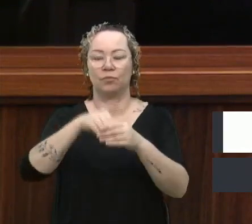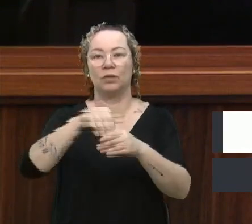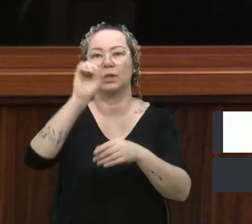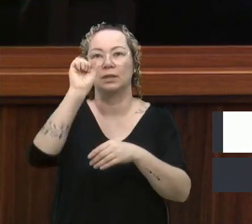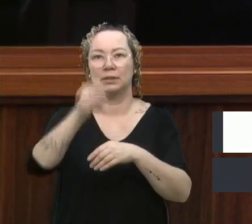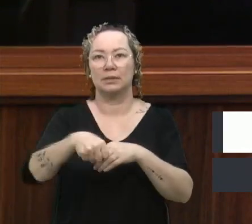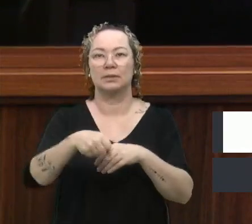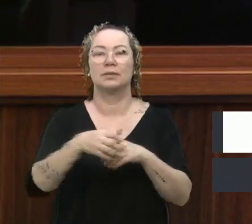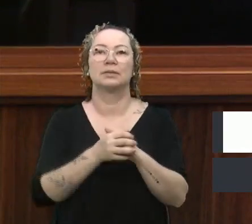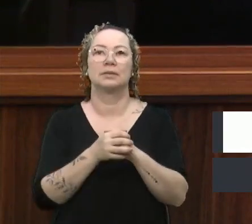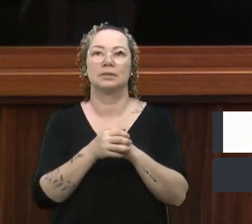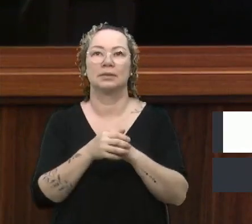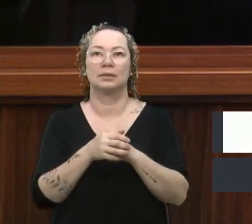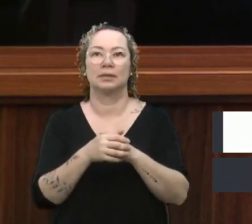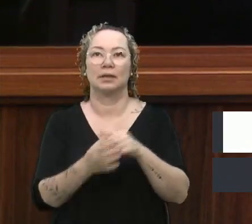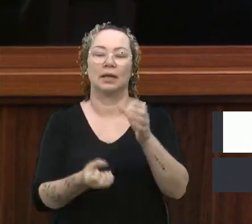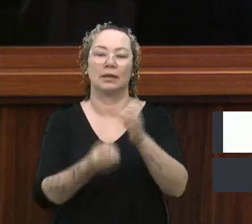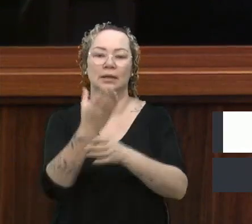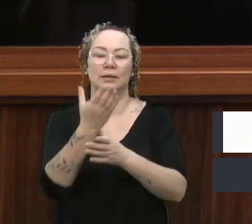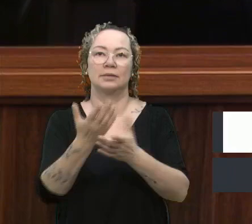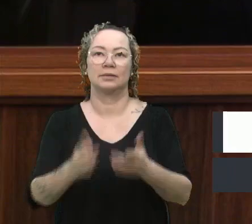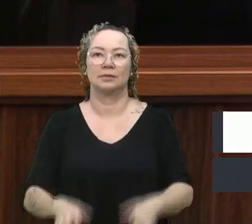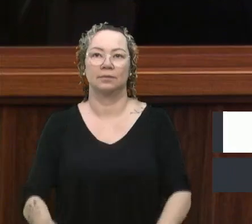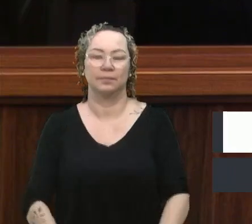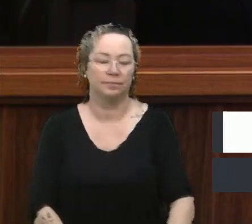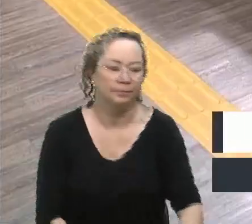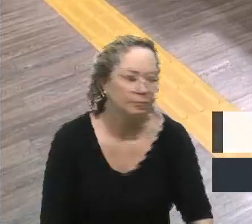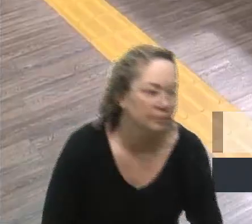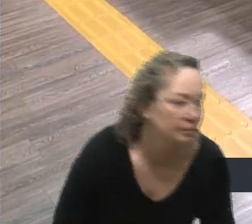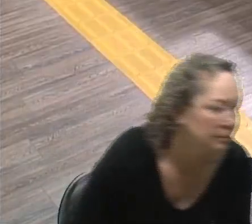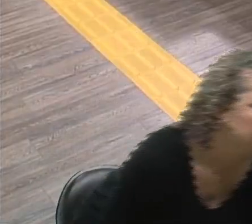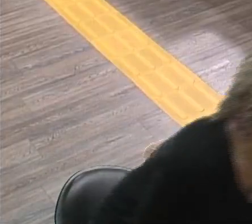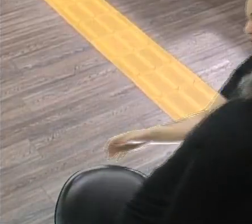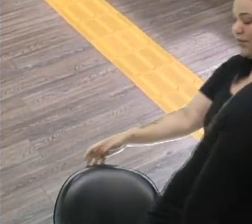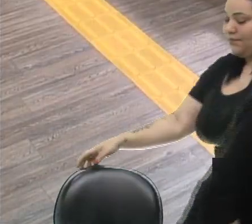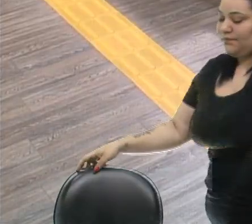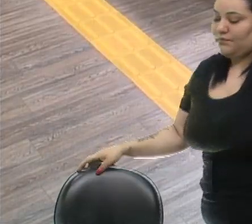favorável a esta proposição. Obrigado.